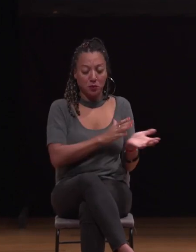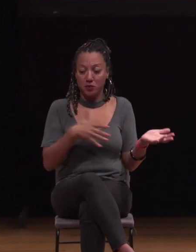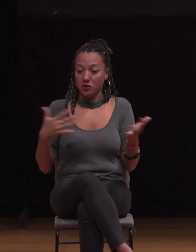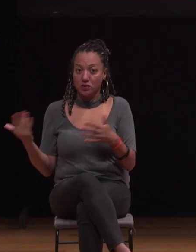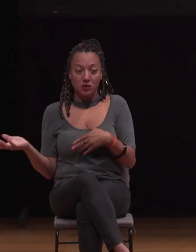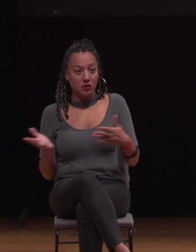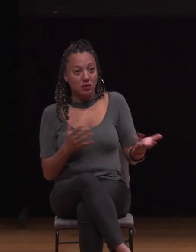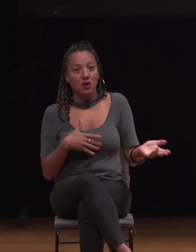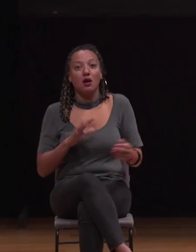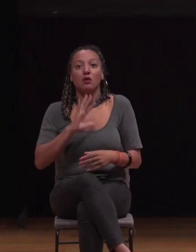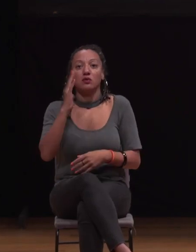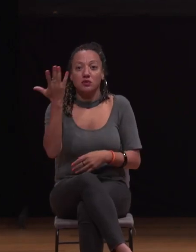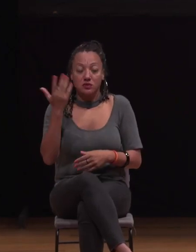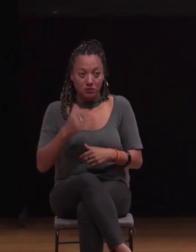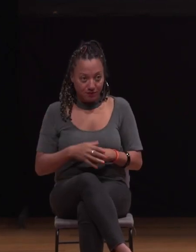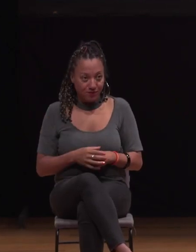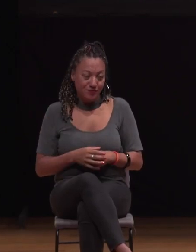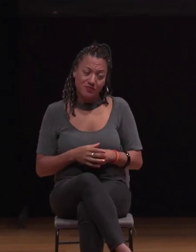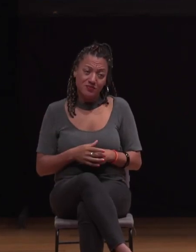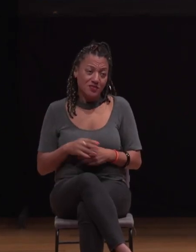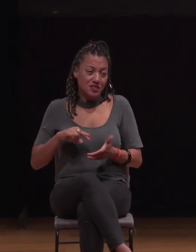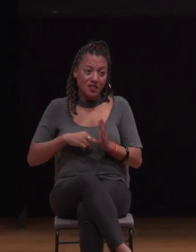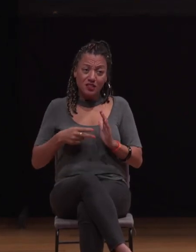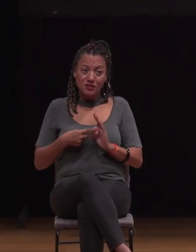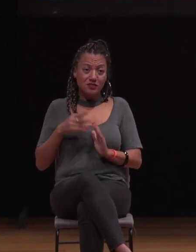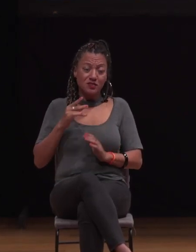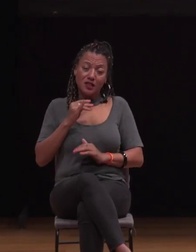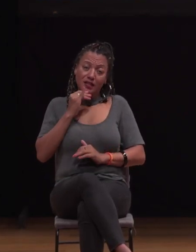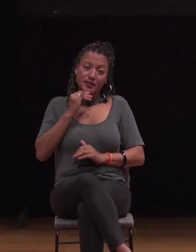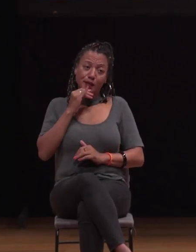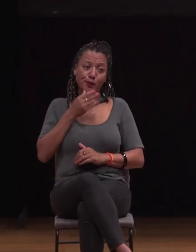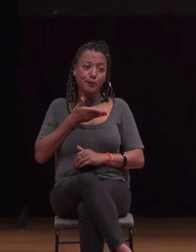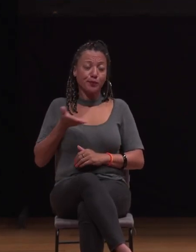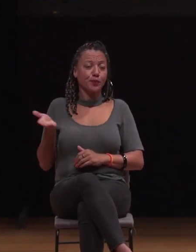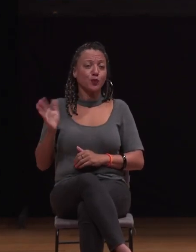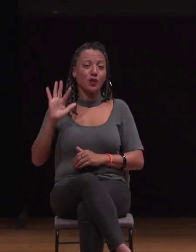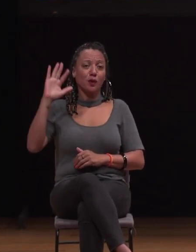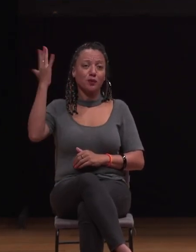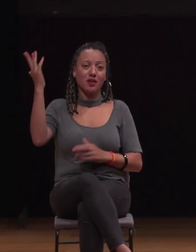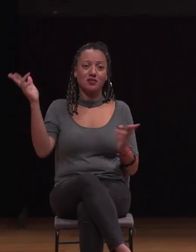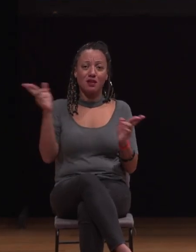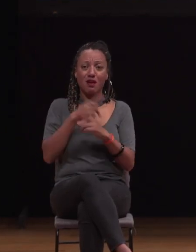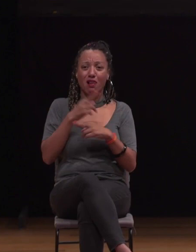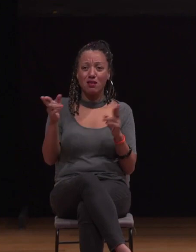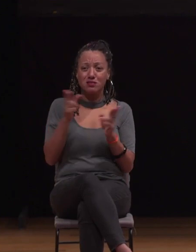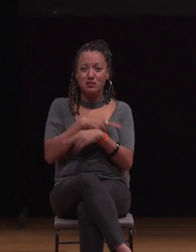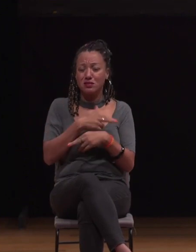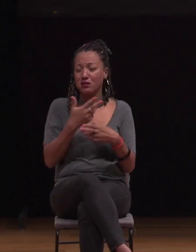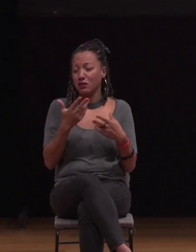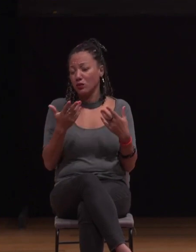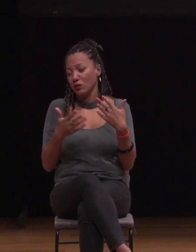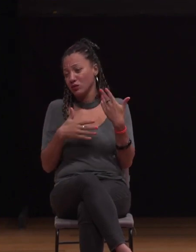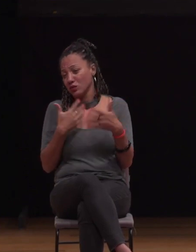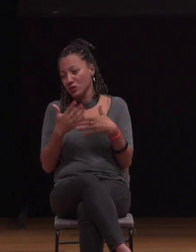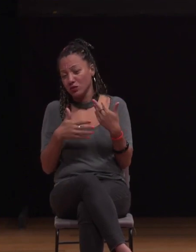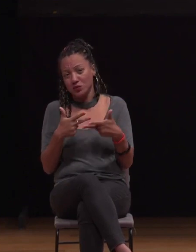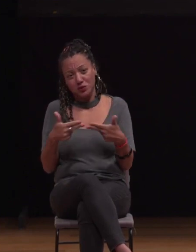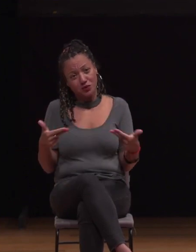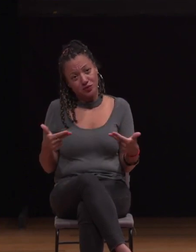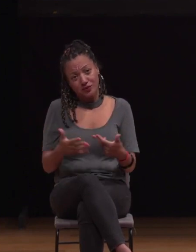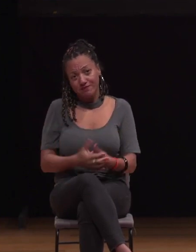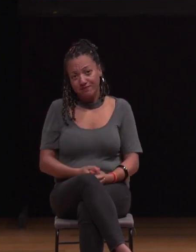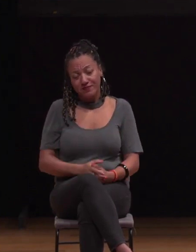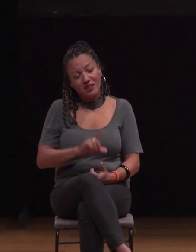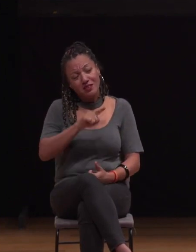um exemplo, mais um palco dessas relações zoadas e 1 milhão de coisas. Bom,